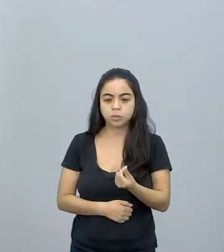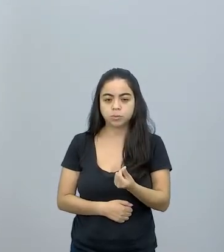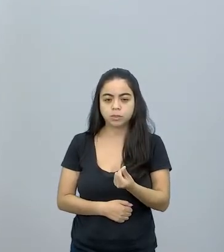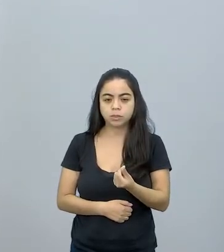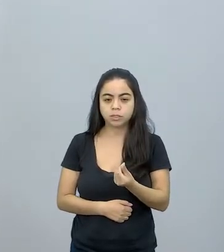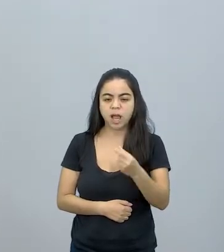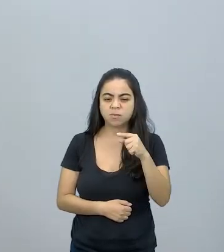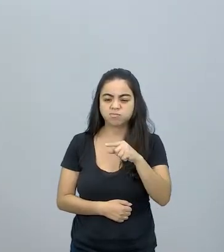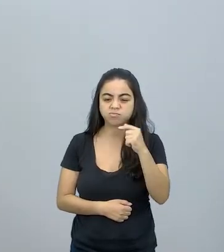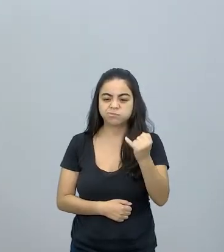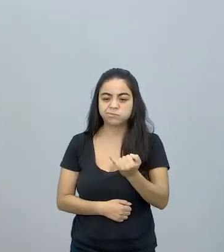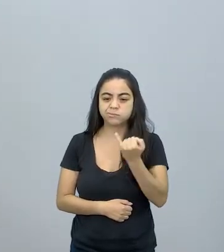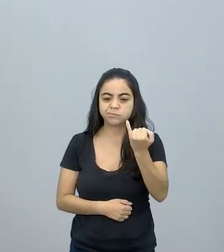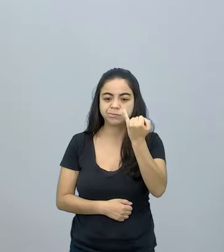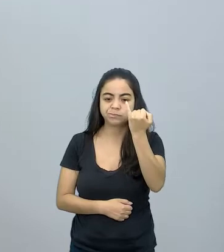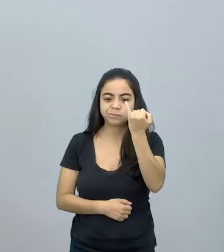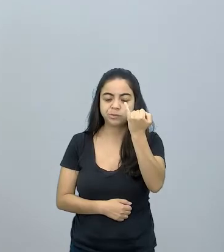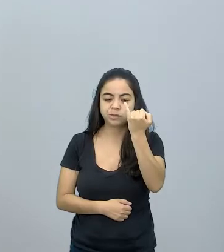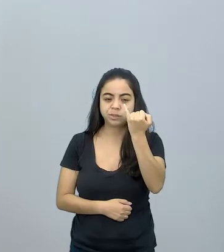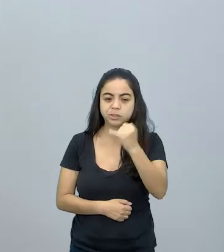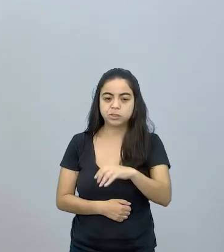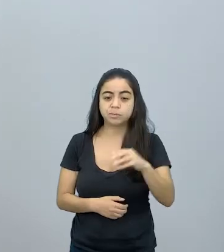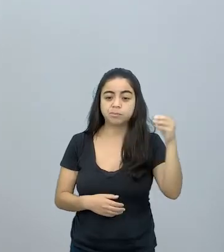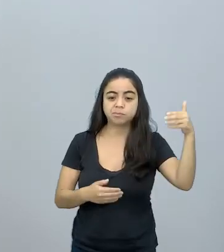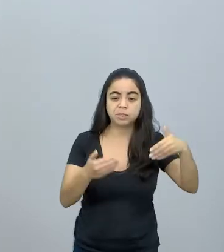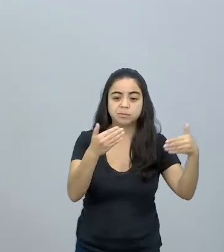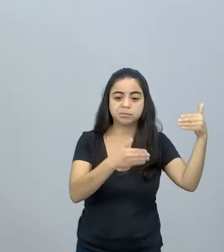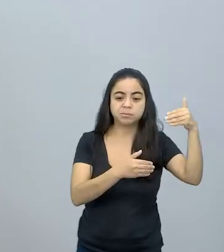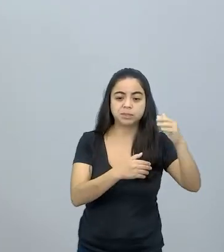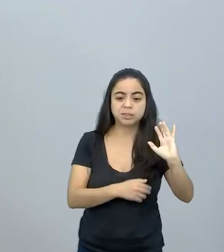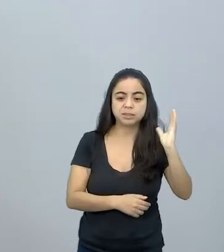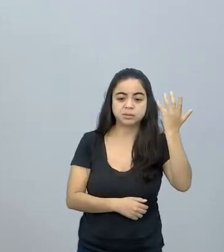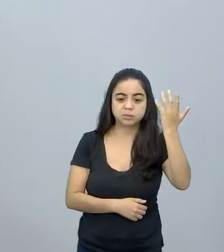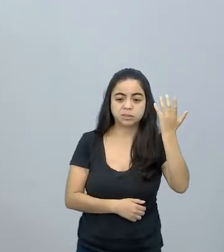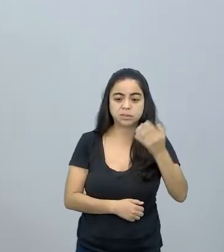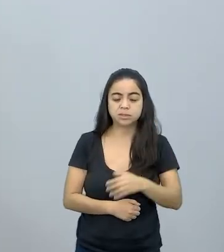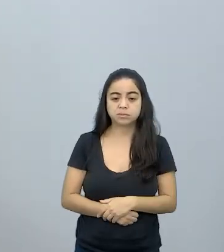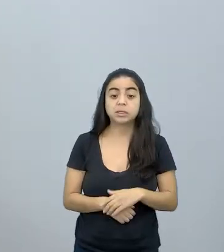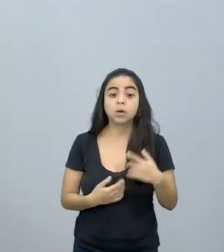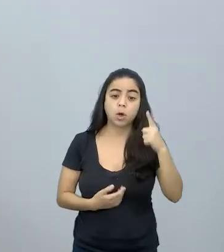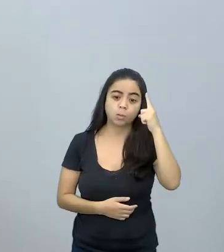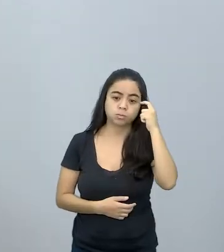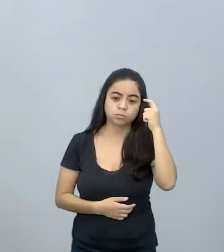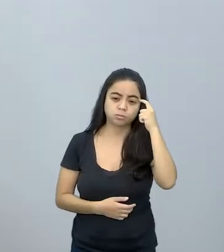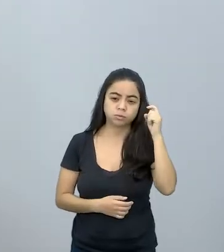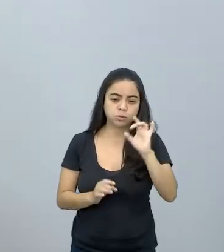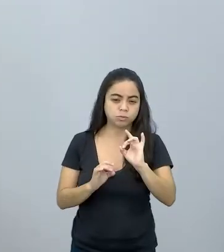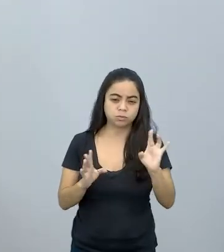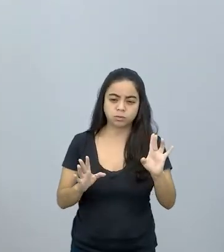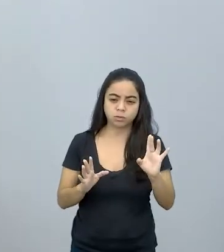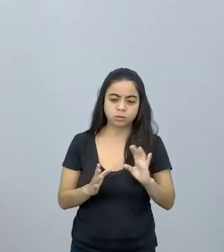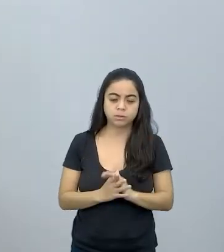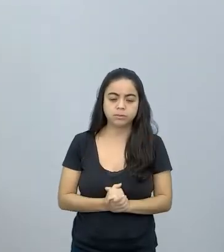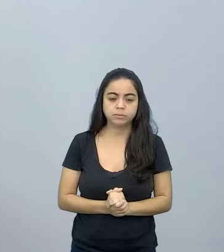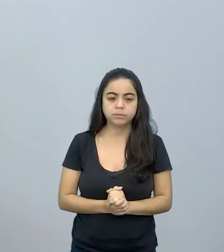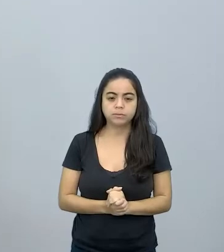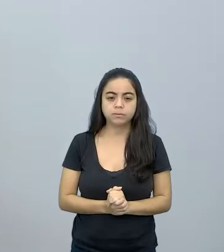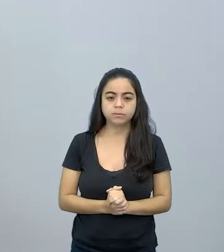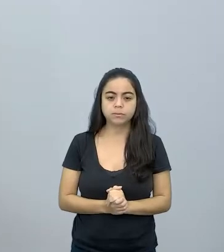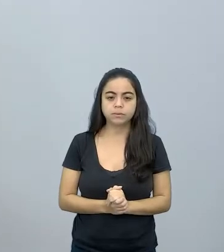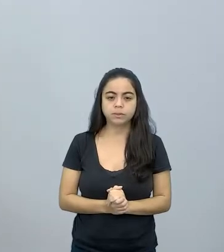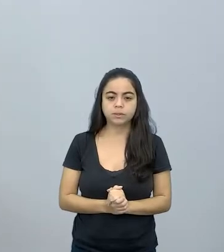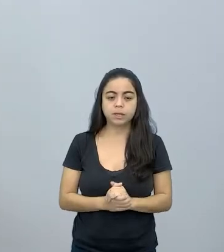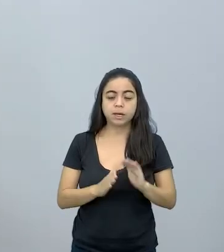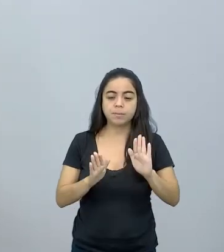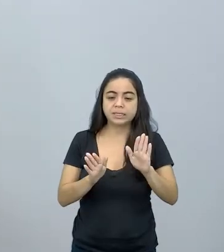fator significativo para a imigração? Ó, vocês viram, eu estou fazendo aqui meio que de improviso uma pergunta, mas